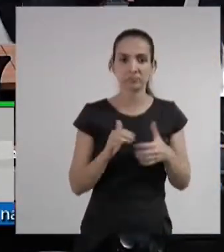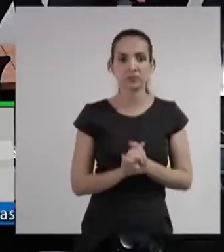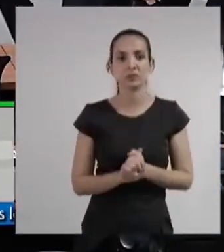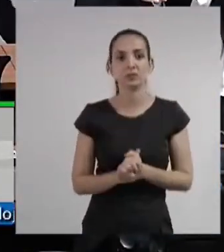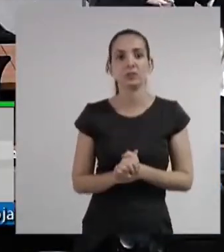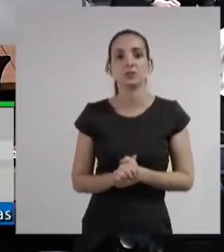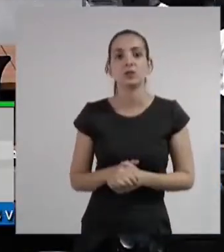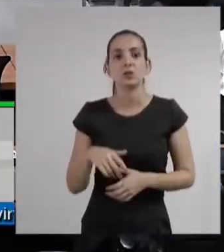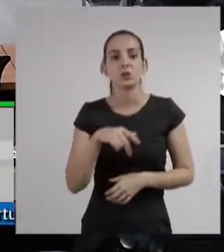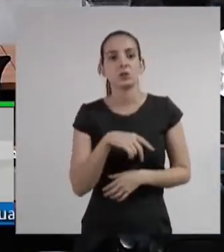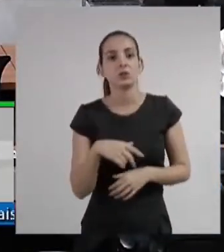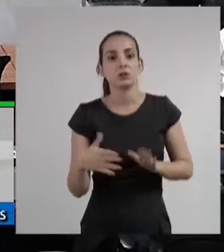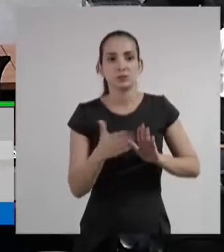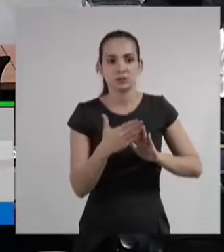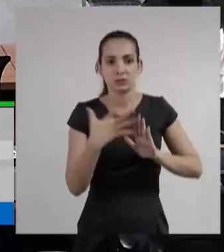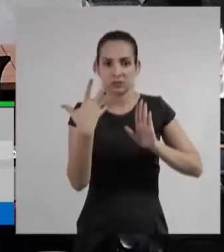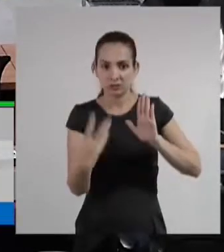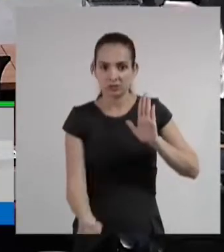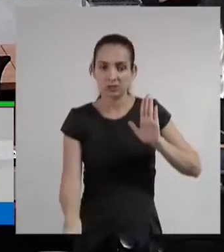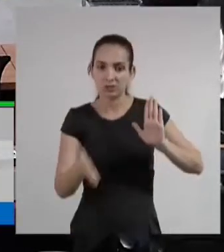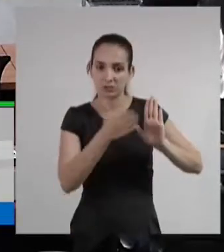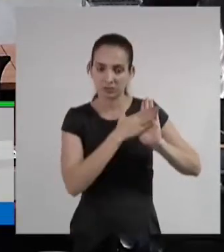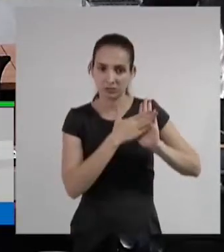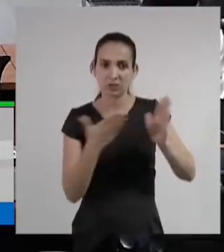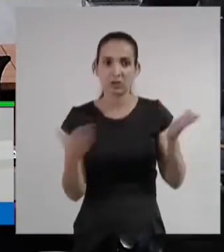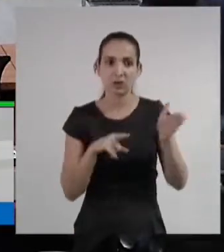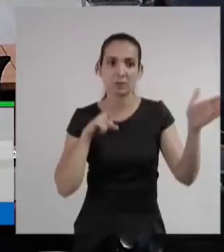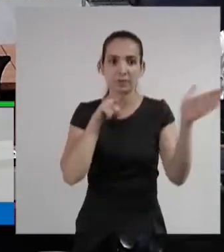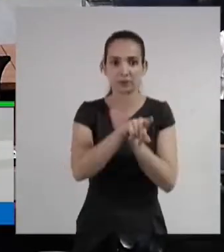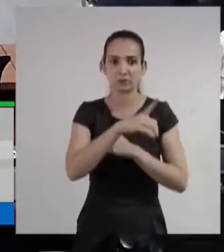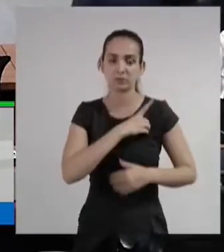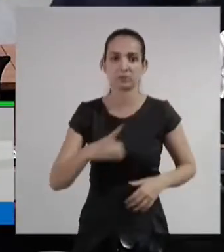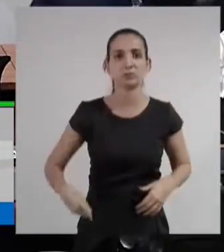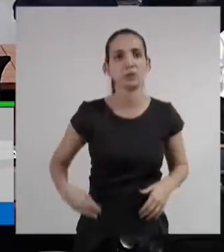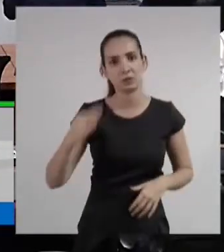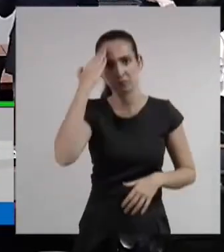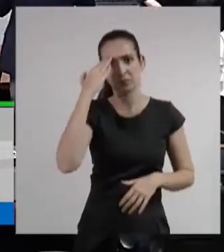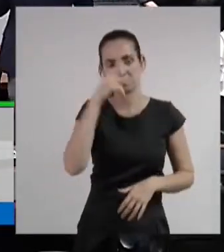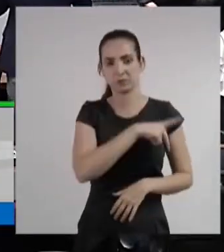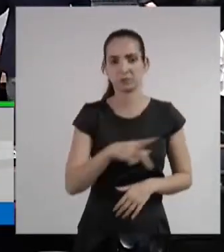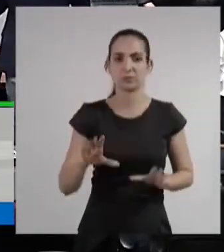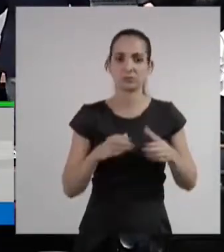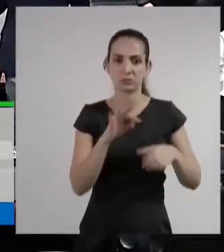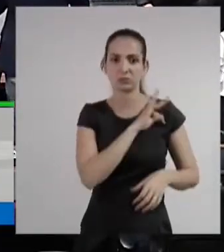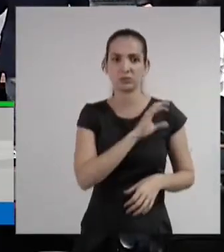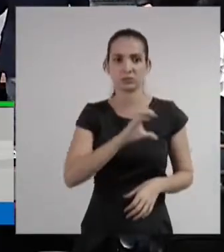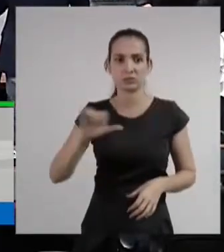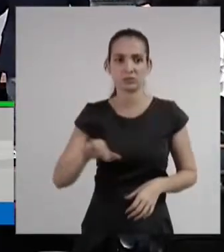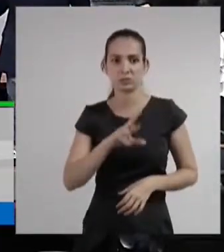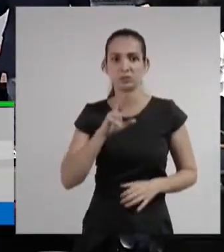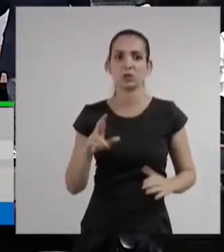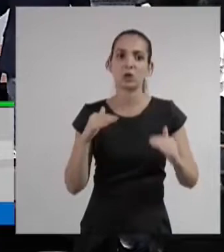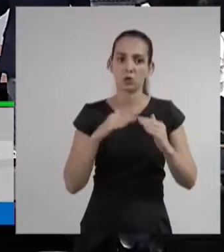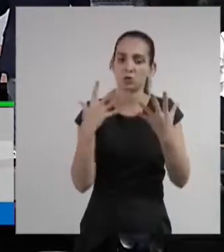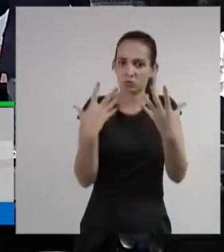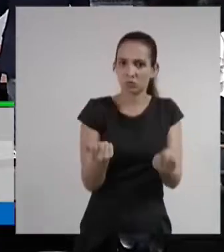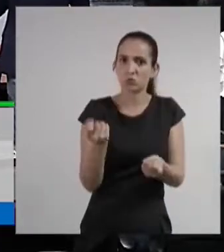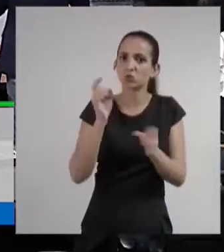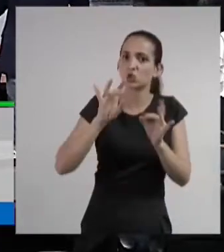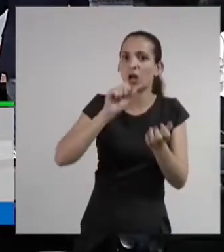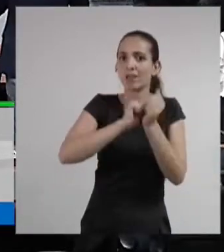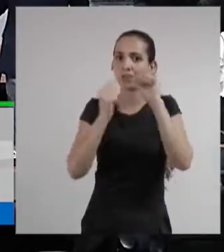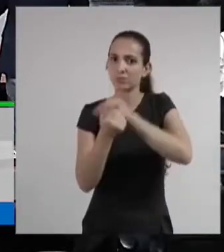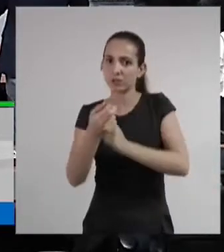A presidente recebe a questão de ordem de Vossa Excelência e consulta o deputado Barbosinha, presidente da Comissão de Constituição e Justiça, se concorda também na redação